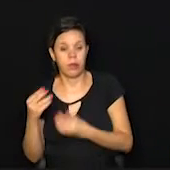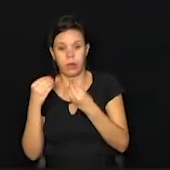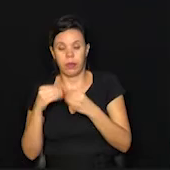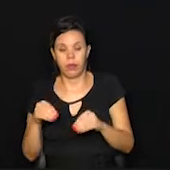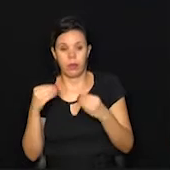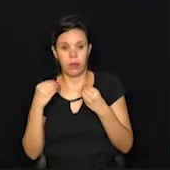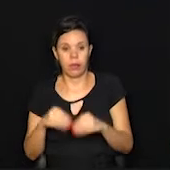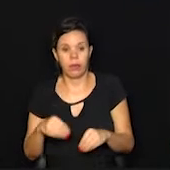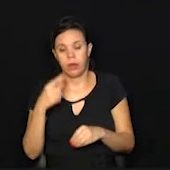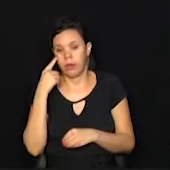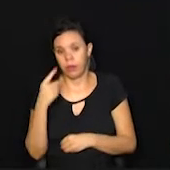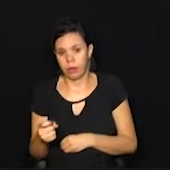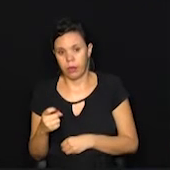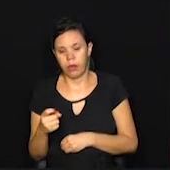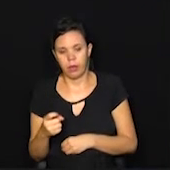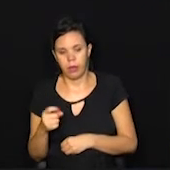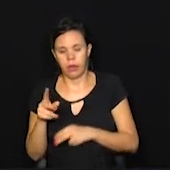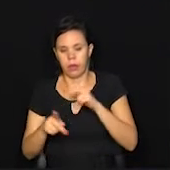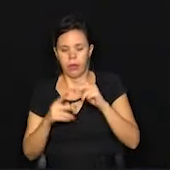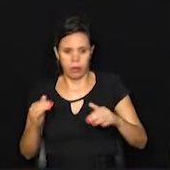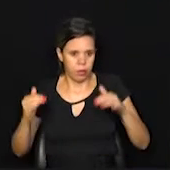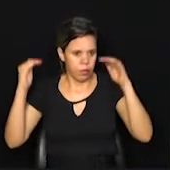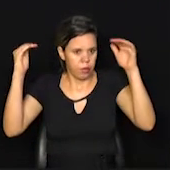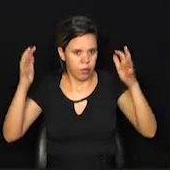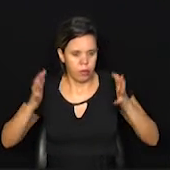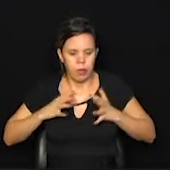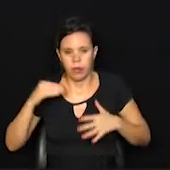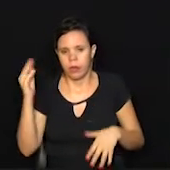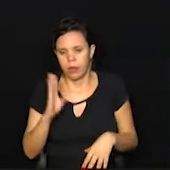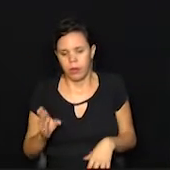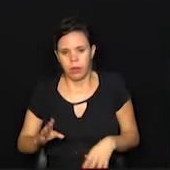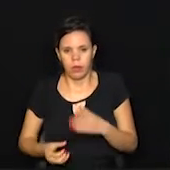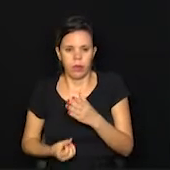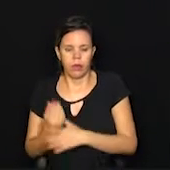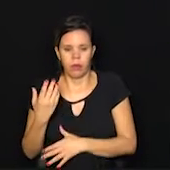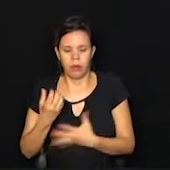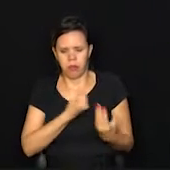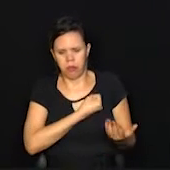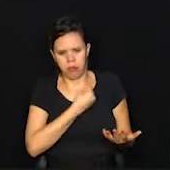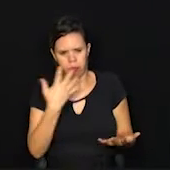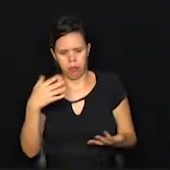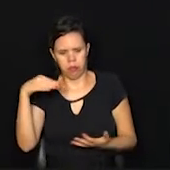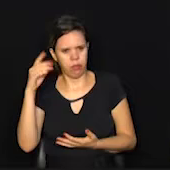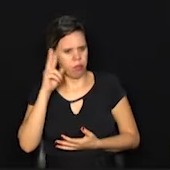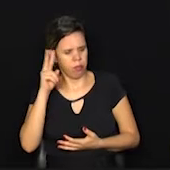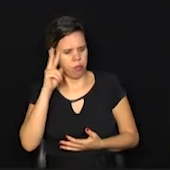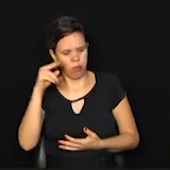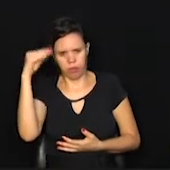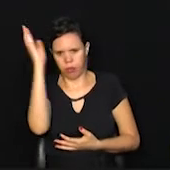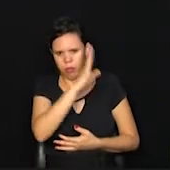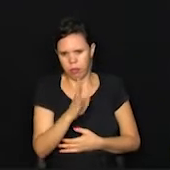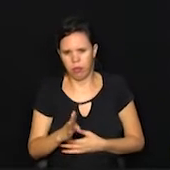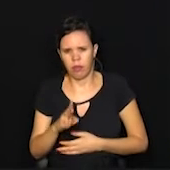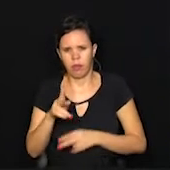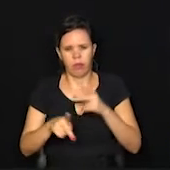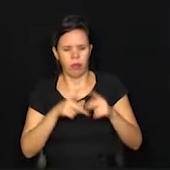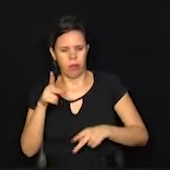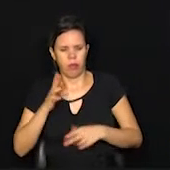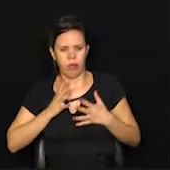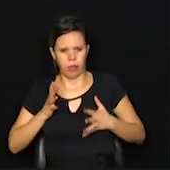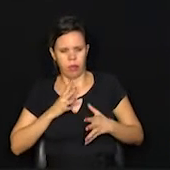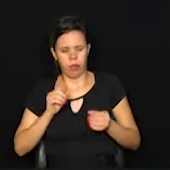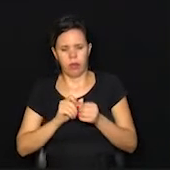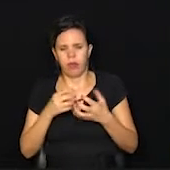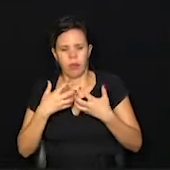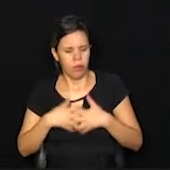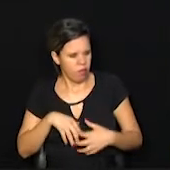prejudicavam os interesses das elites brasileiras e como aconteceu inúmeras vezes na história do Brasil essas elites fizeram